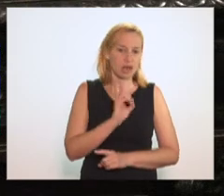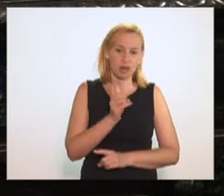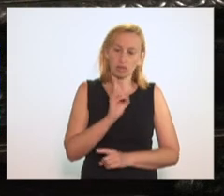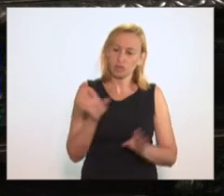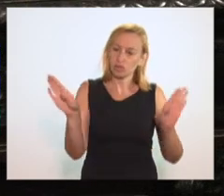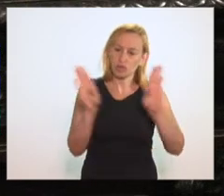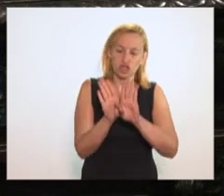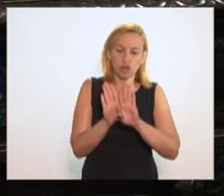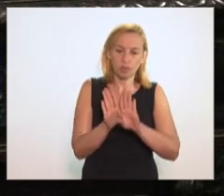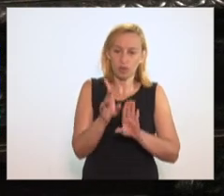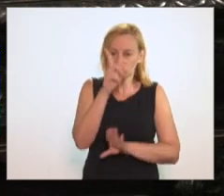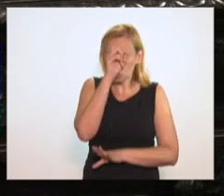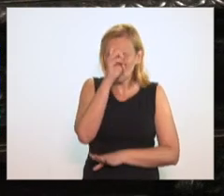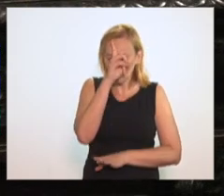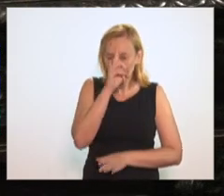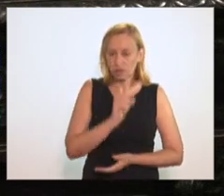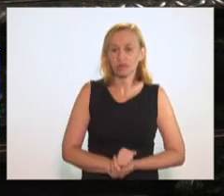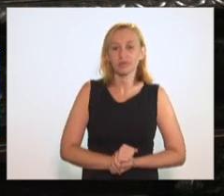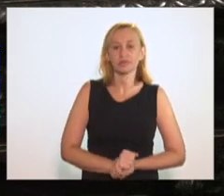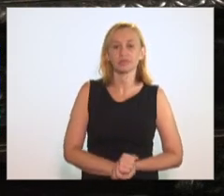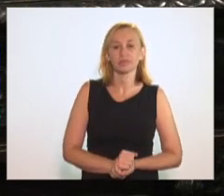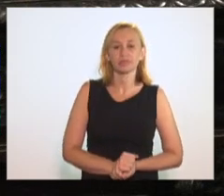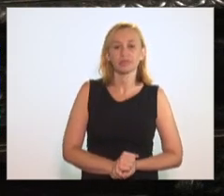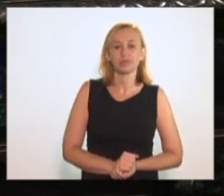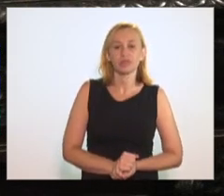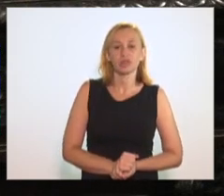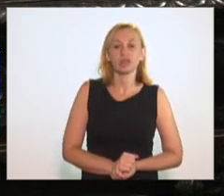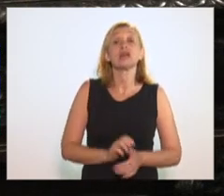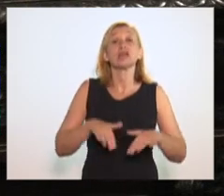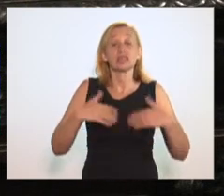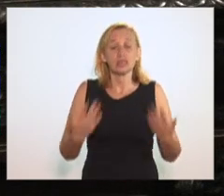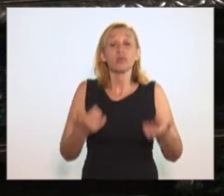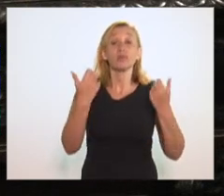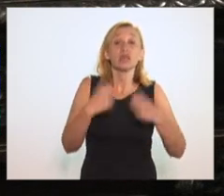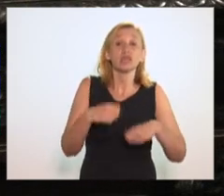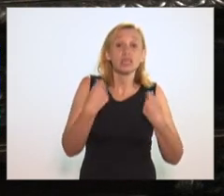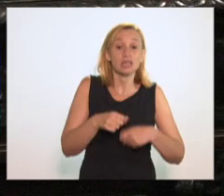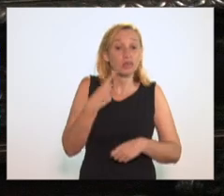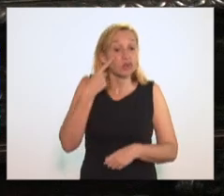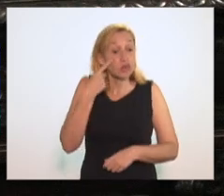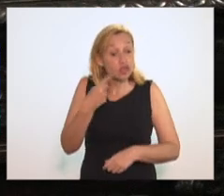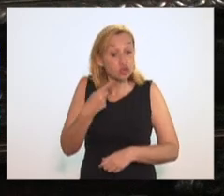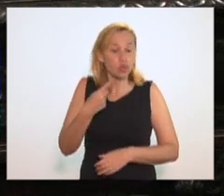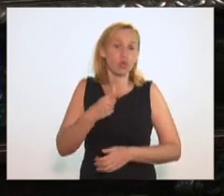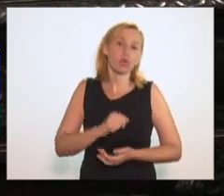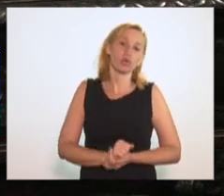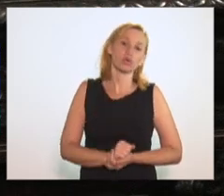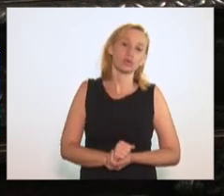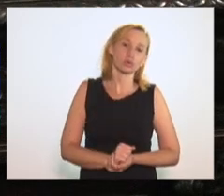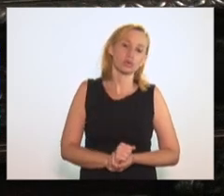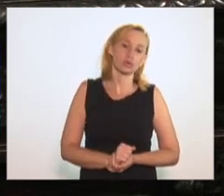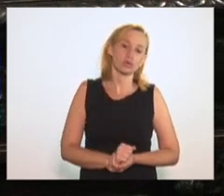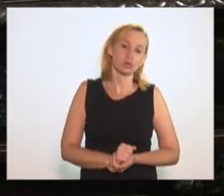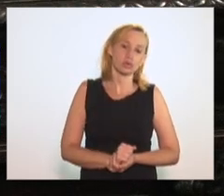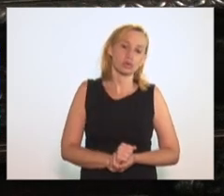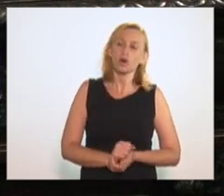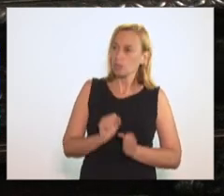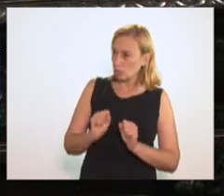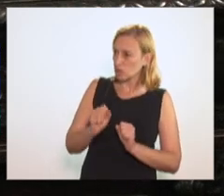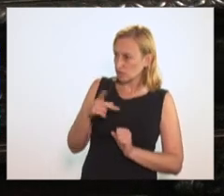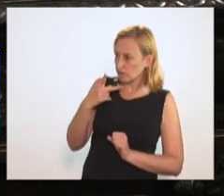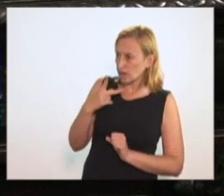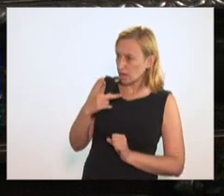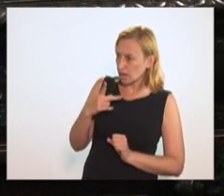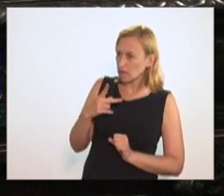da unidade Eduardo Rabelo. Então, precisamos ficar de olho. Me concede uma parte, deputada